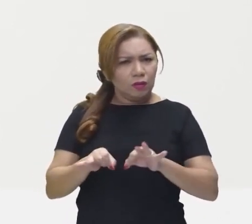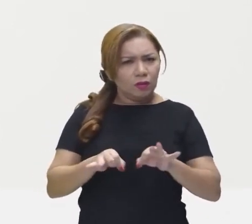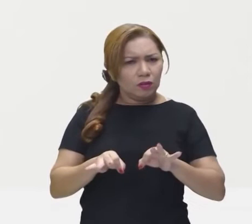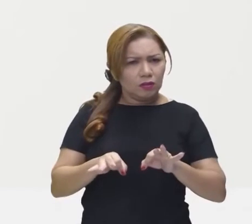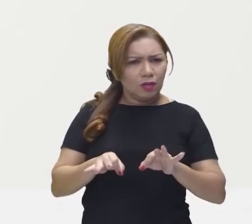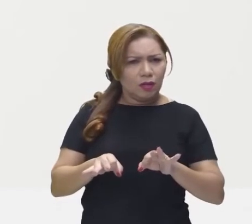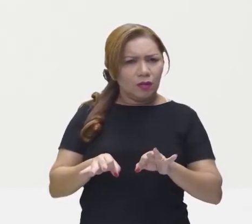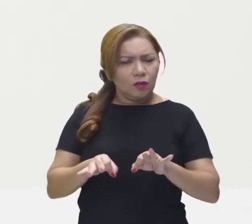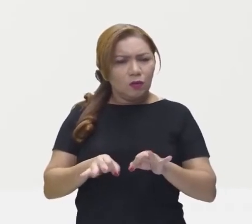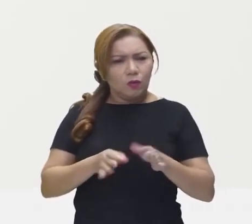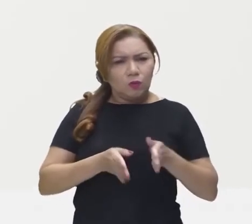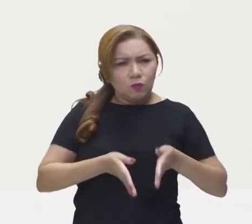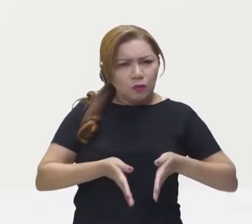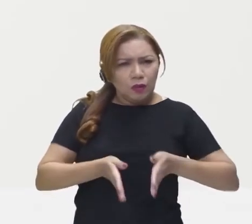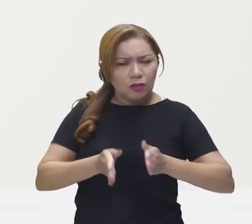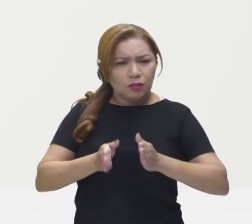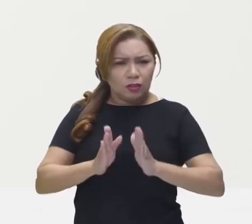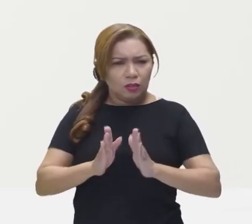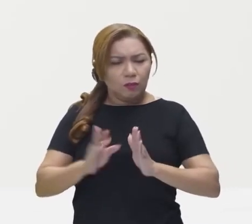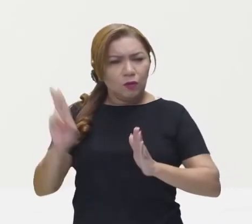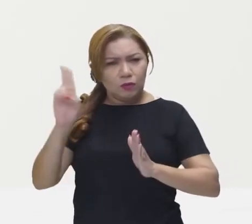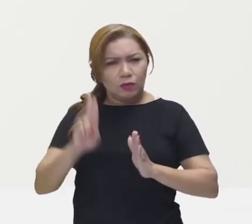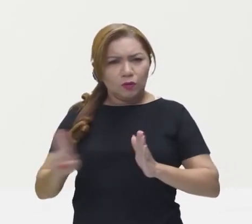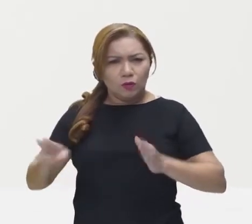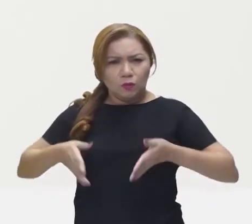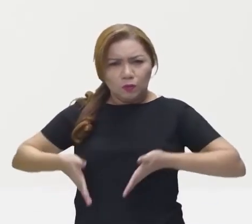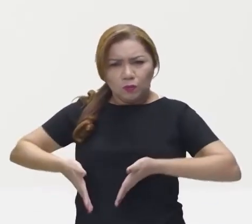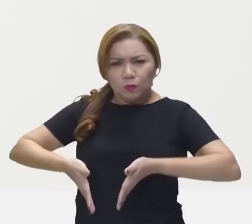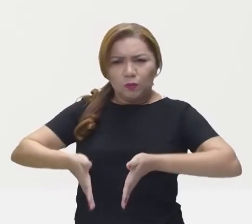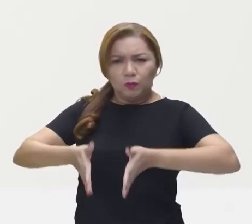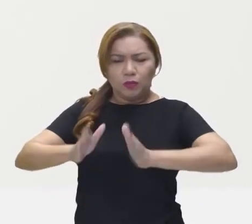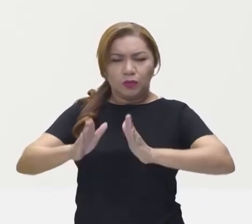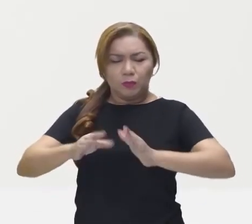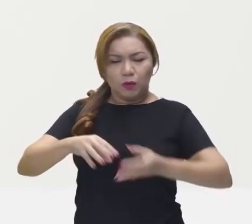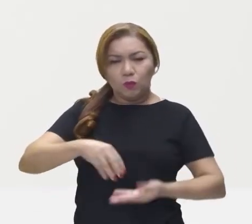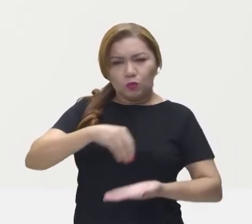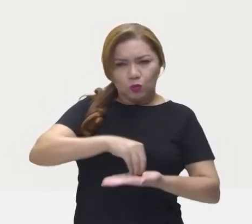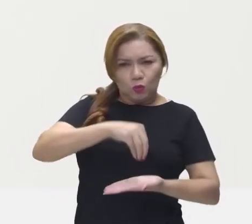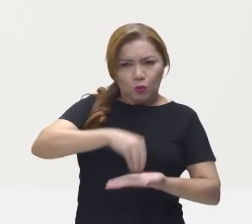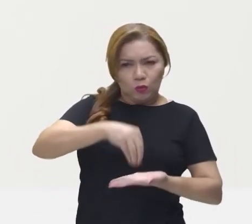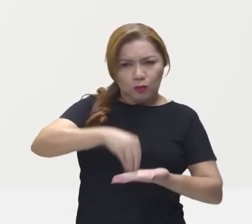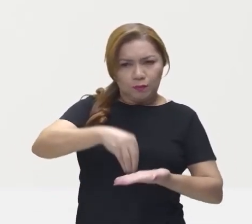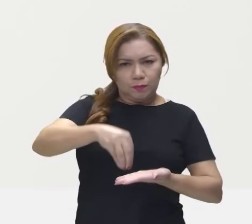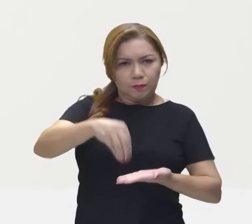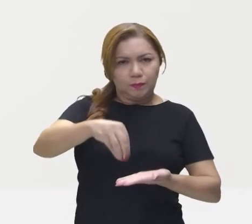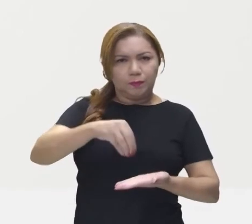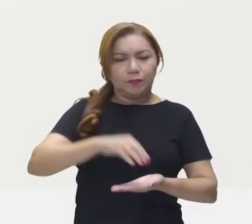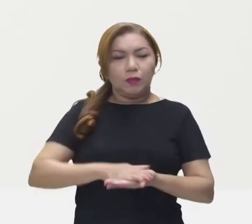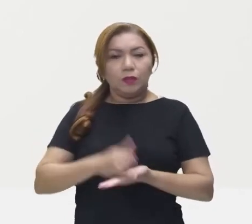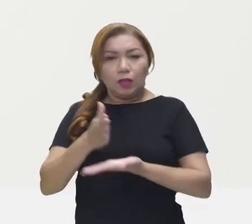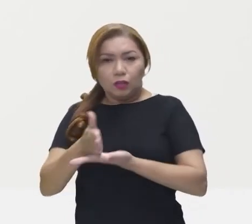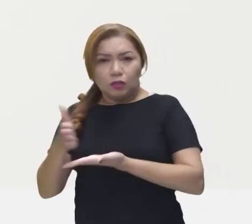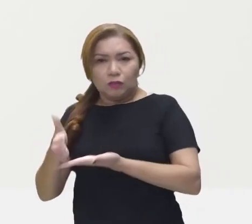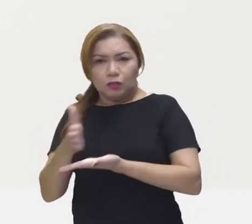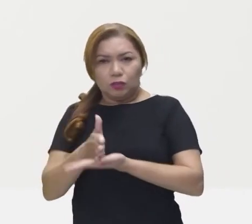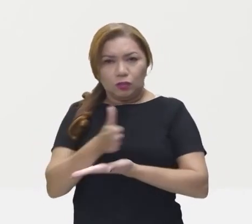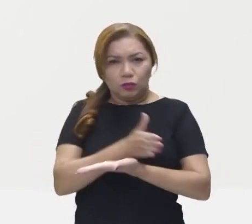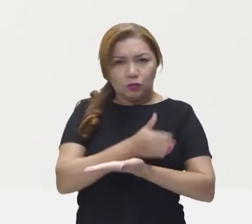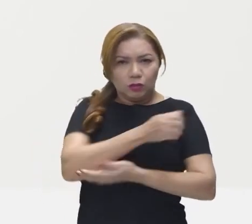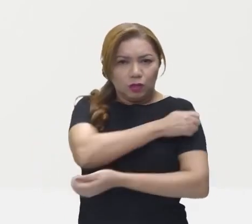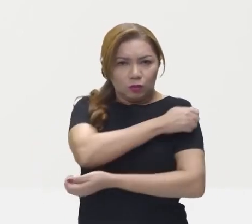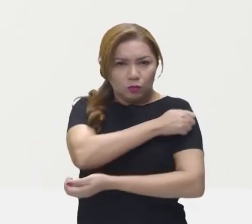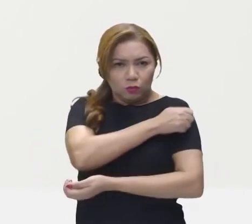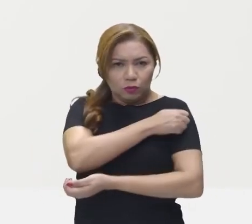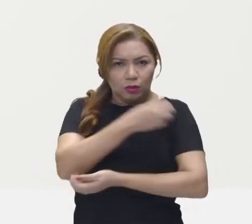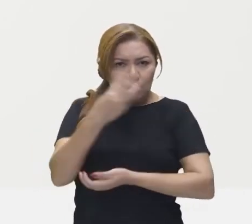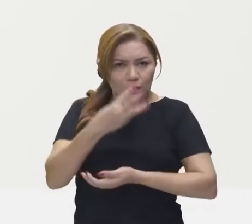como pista. Beleza? A professora dividiu os alunos em equipes com 3 componentes em cada e passou